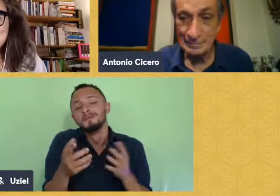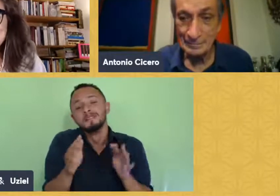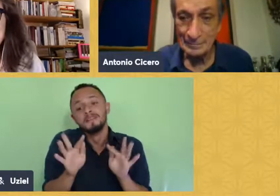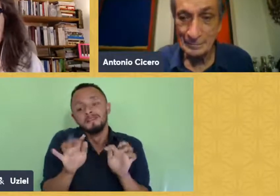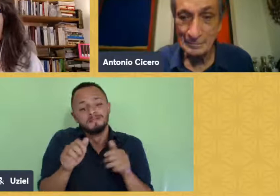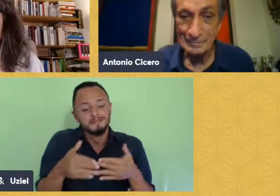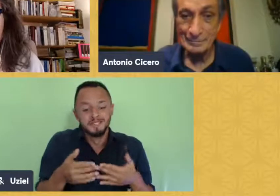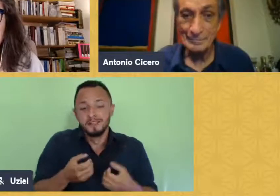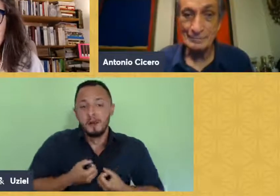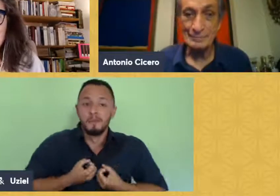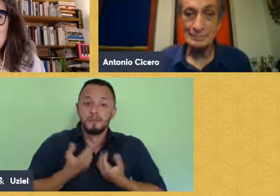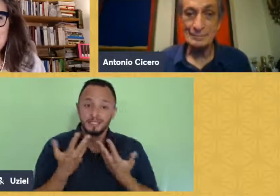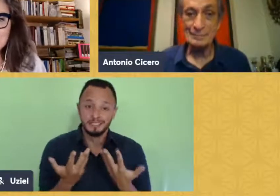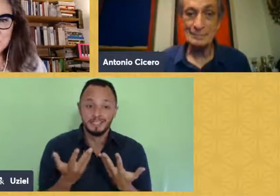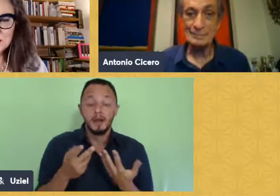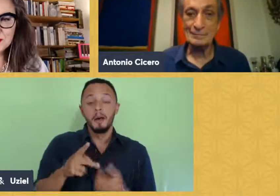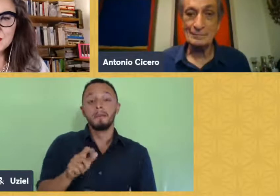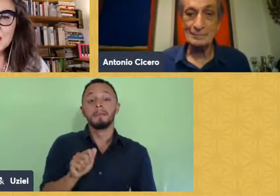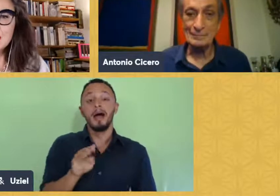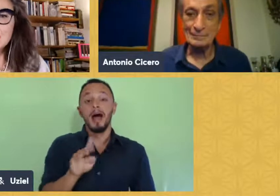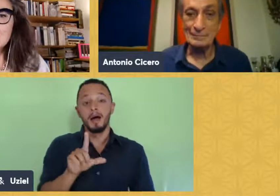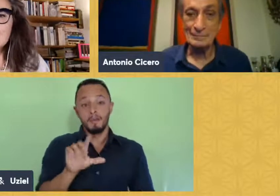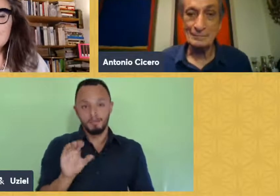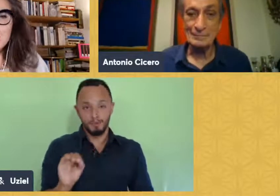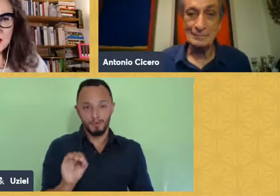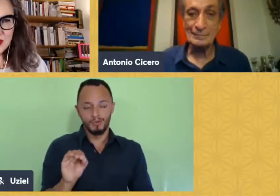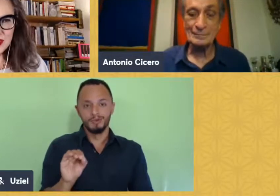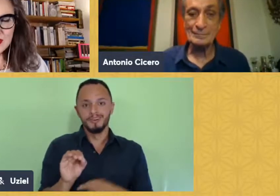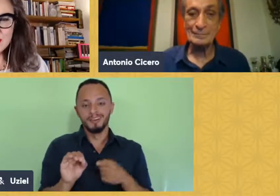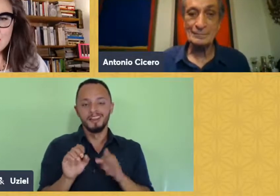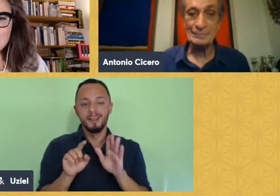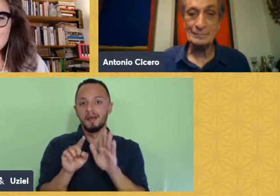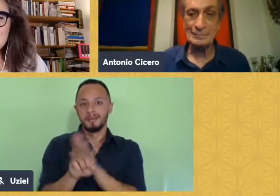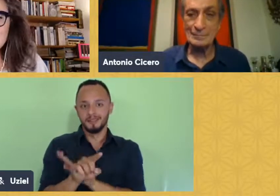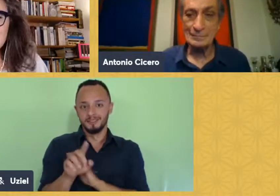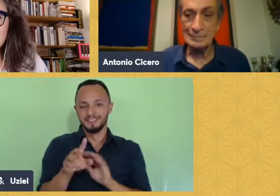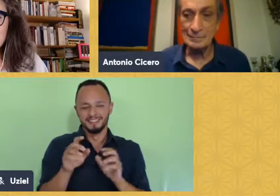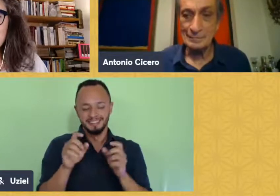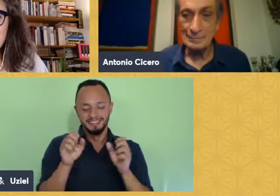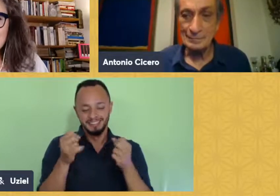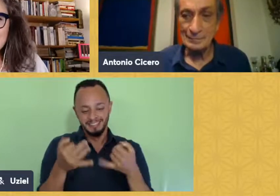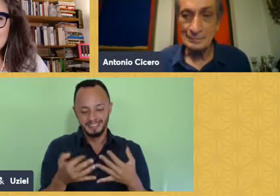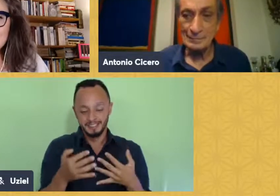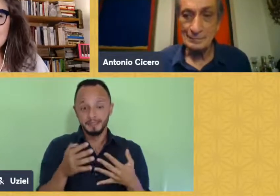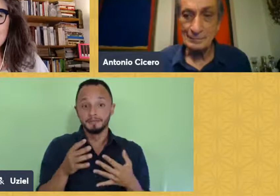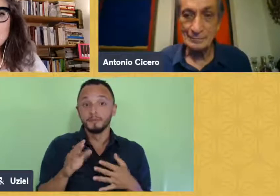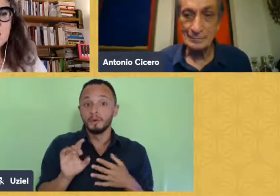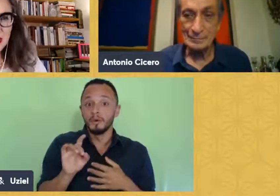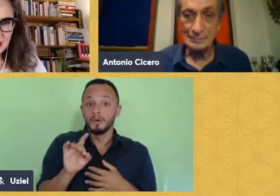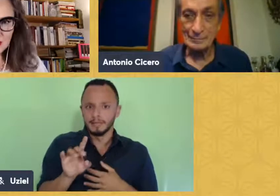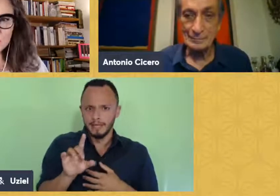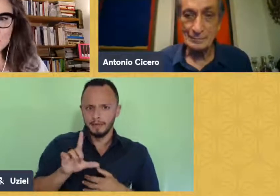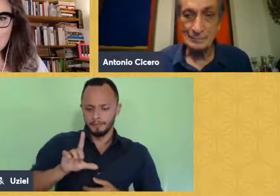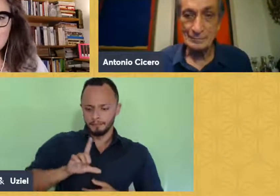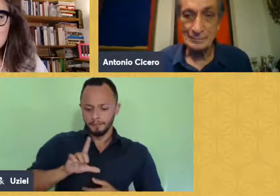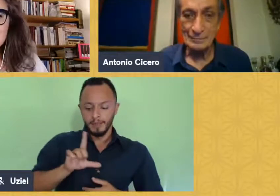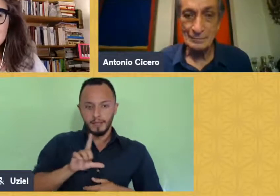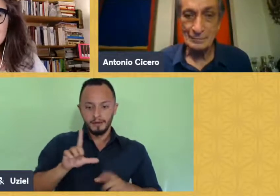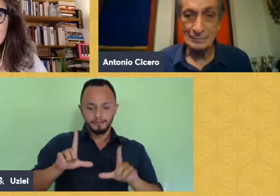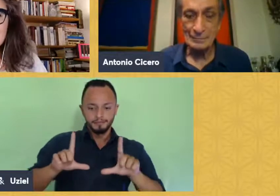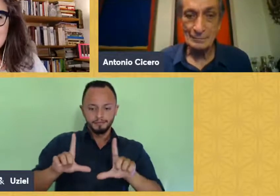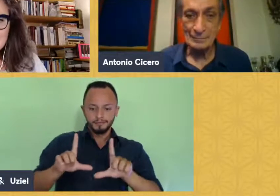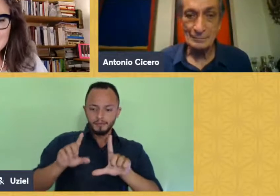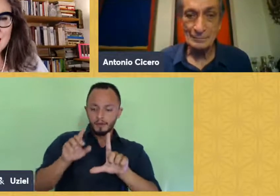final, né? Pergunta do Pablo Lobato. Para você é a seguinte: apesar da imagem, inspiração do